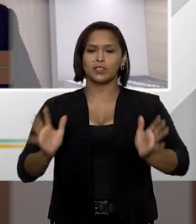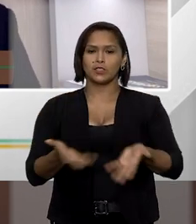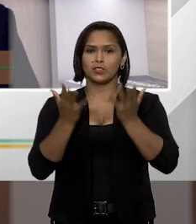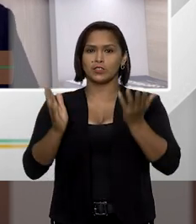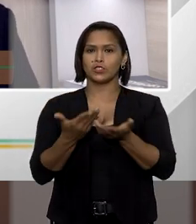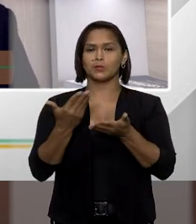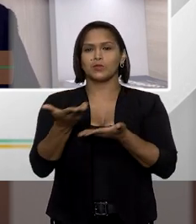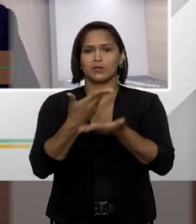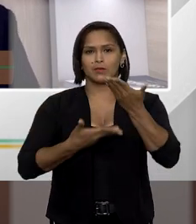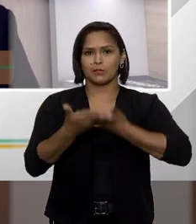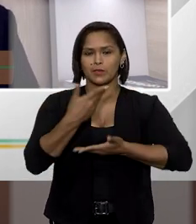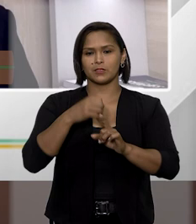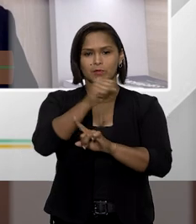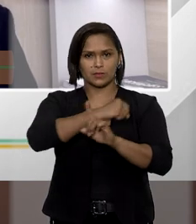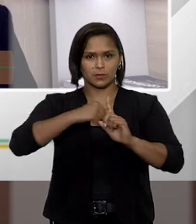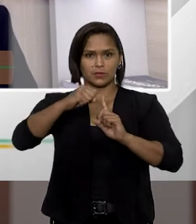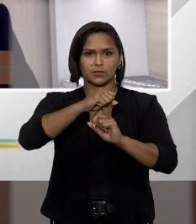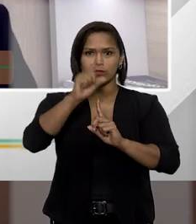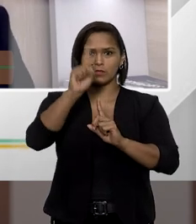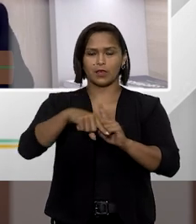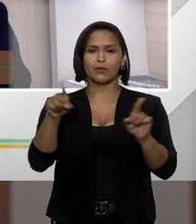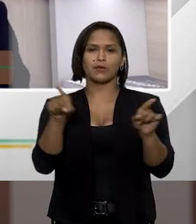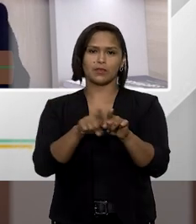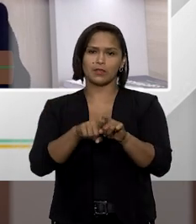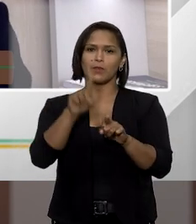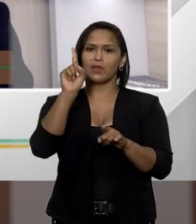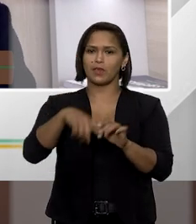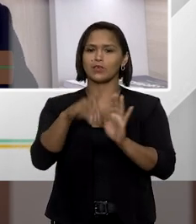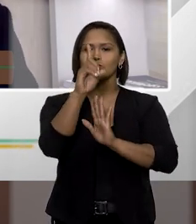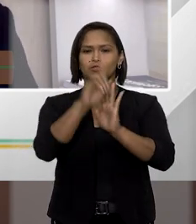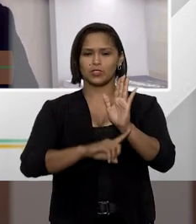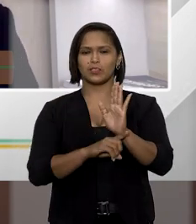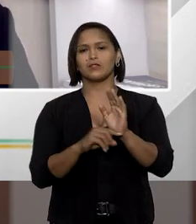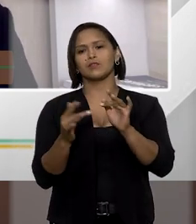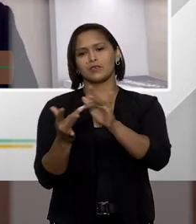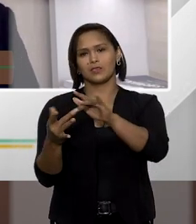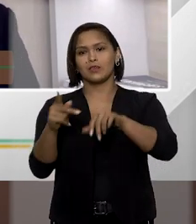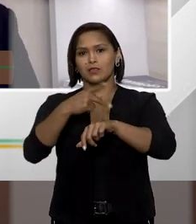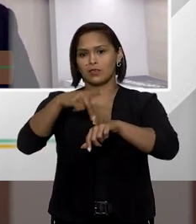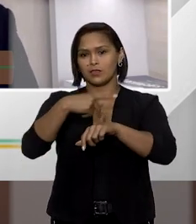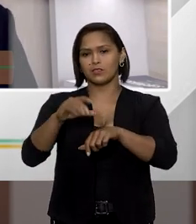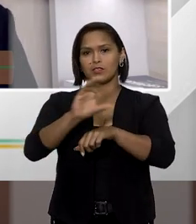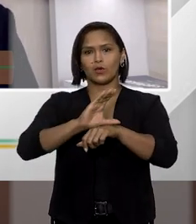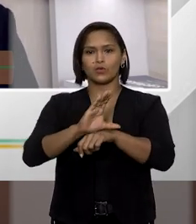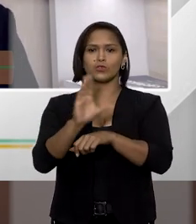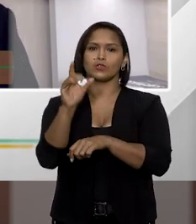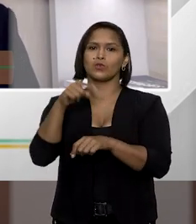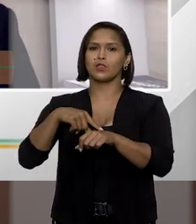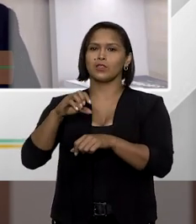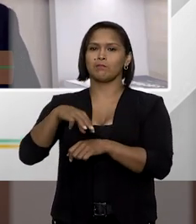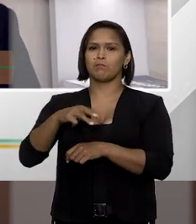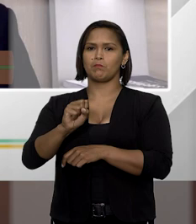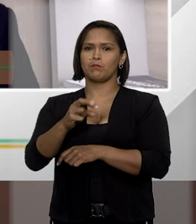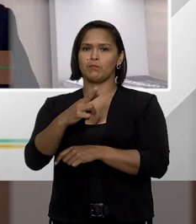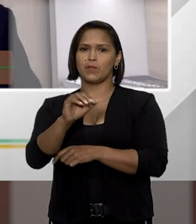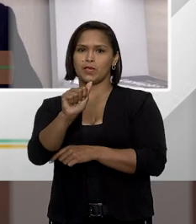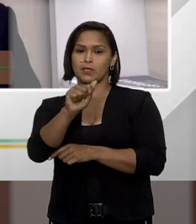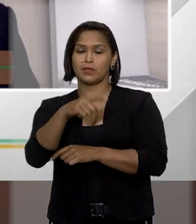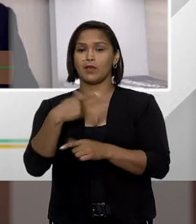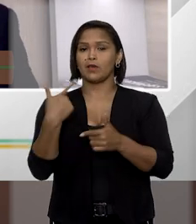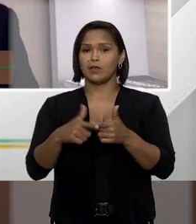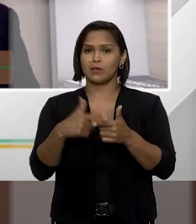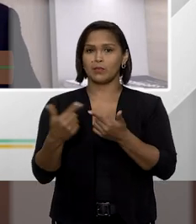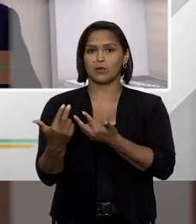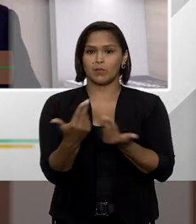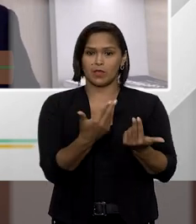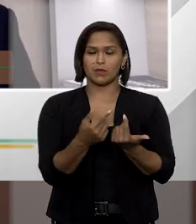como o René disse, a participação social, que também é diretriz internacional constante da Convenção de Mérida. E programas